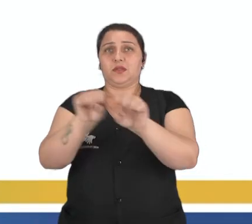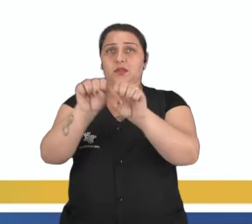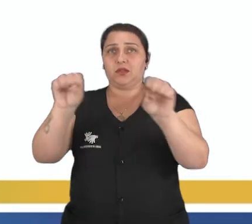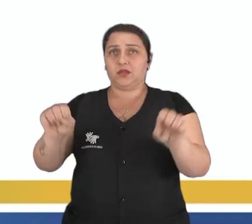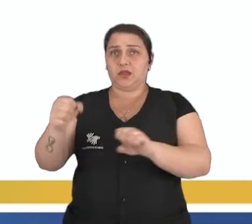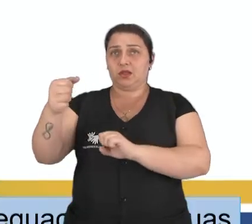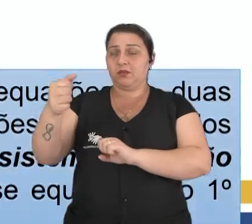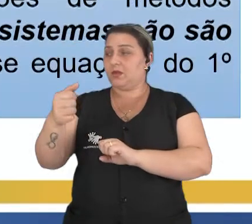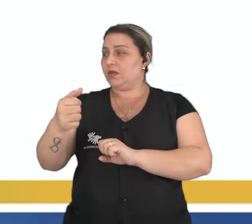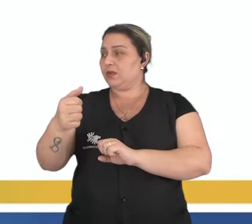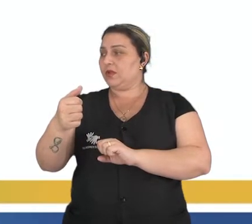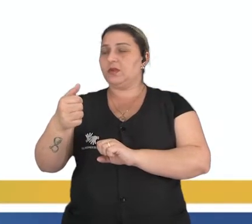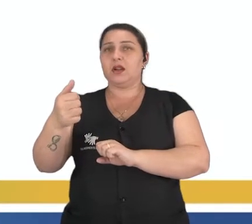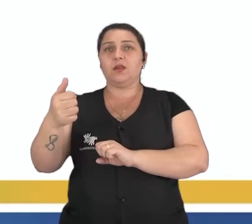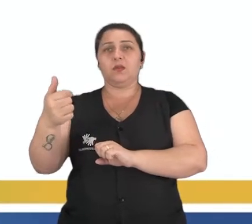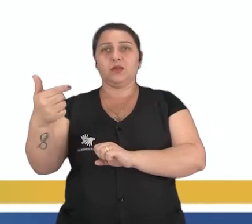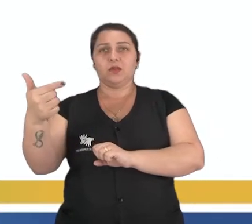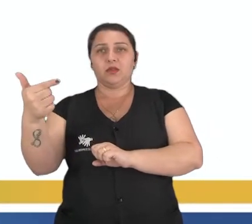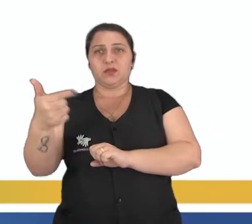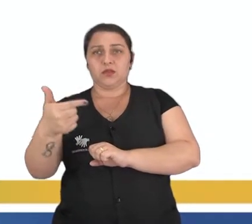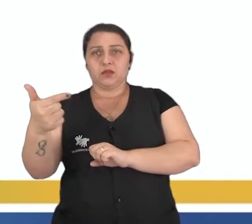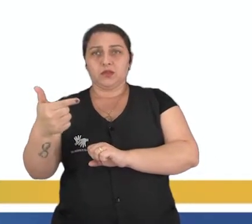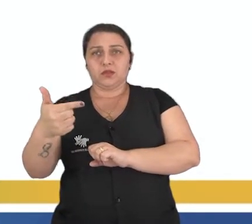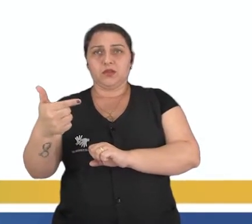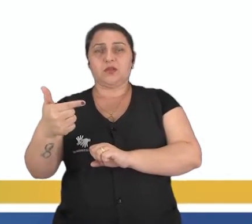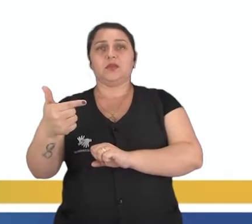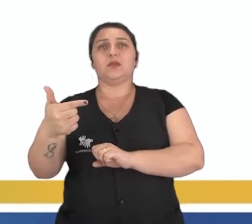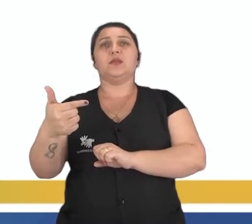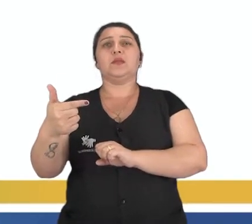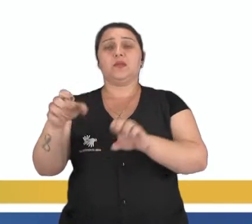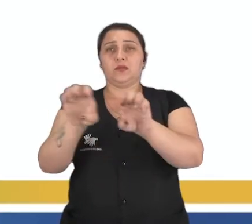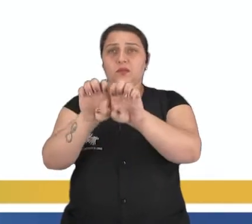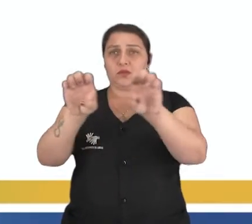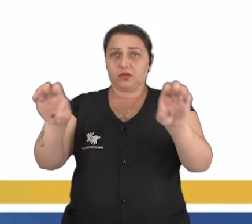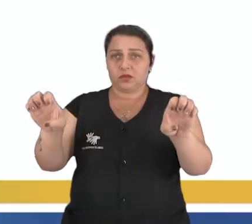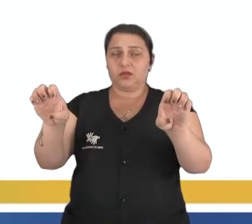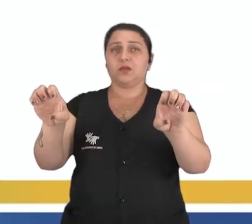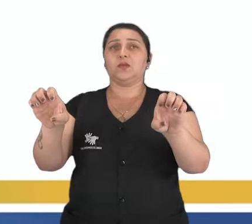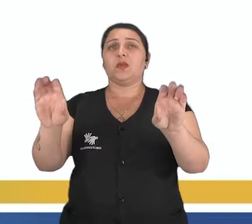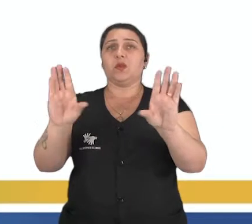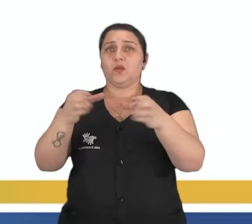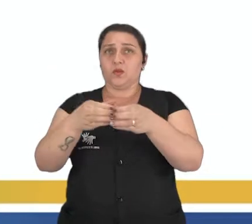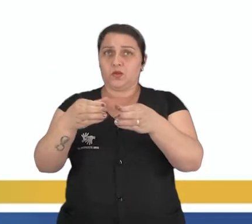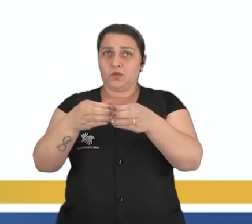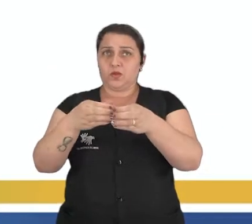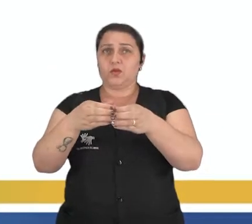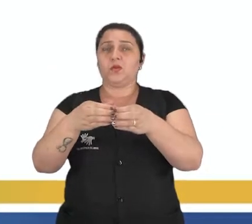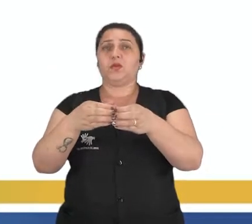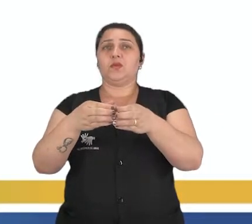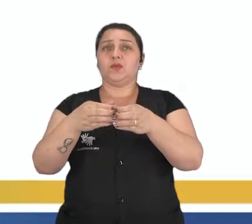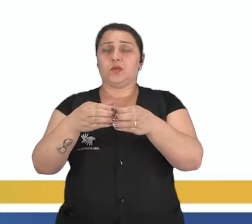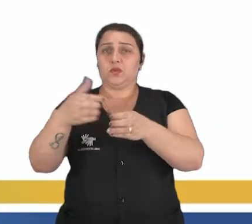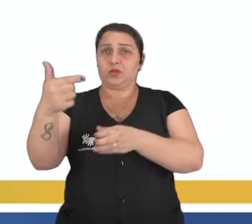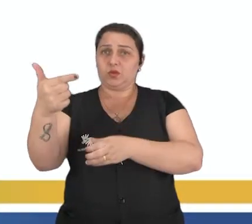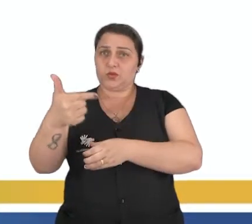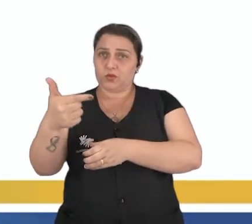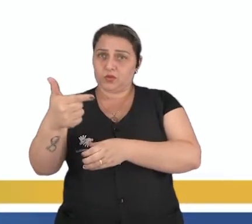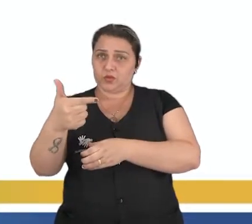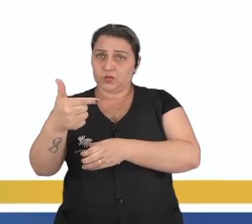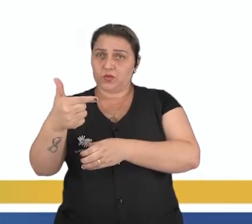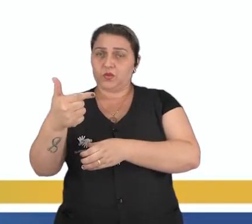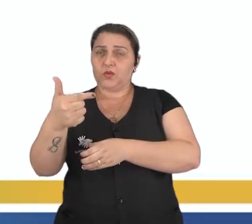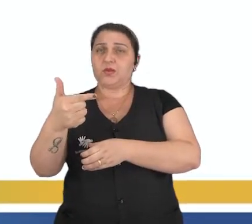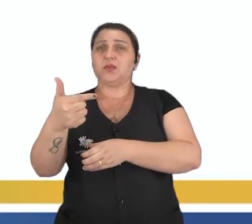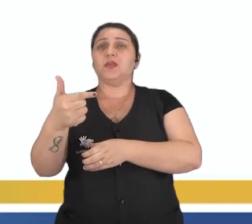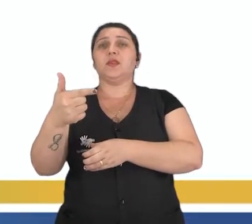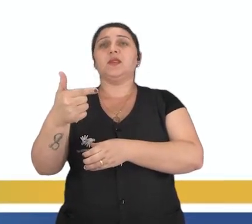Sistemas de equações do segundo grau. Um sistema de equações do segundo grau é um conjunto de equações de duas incógnitas